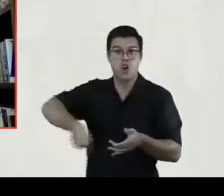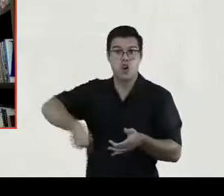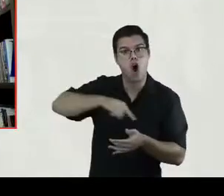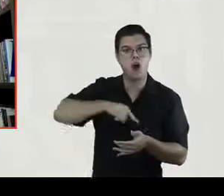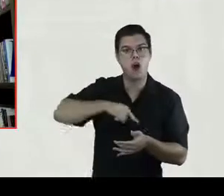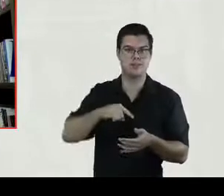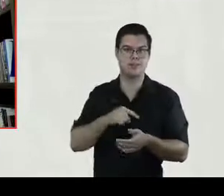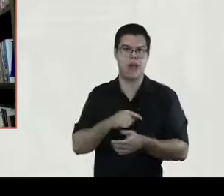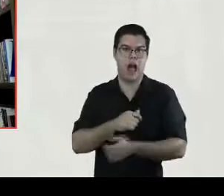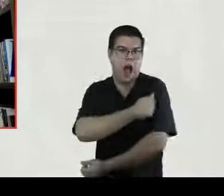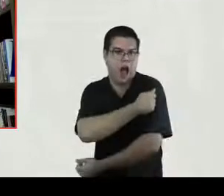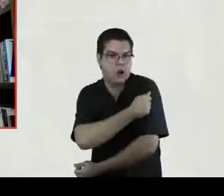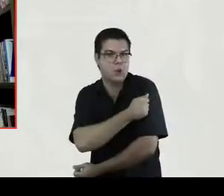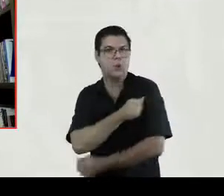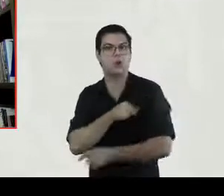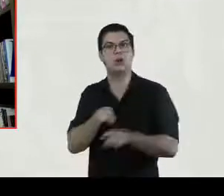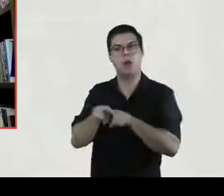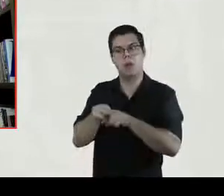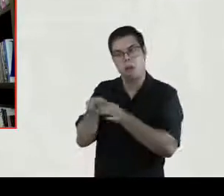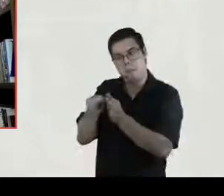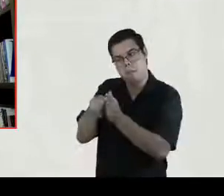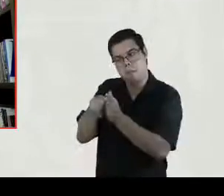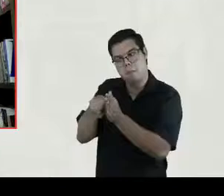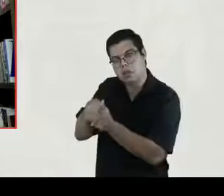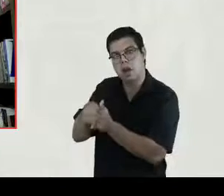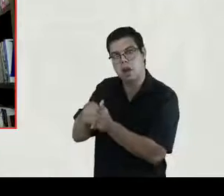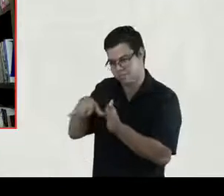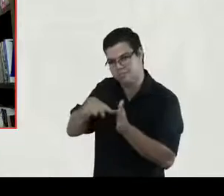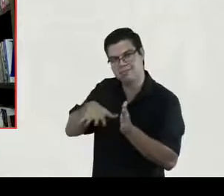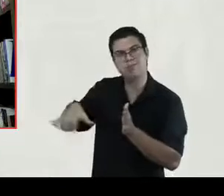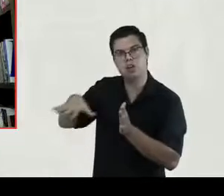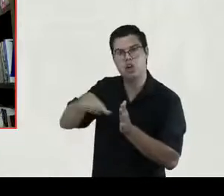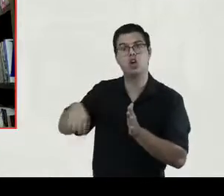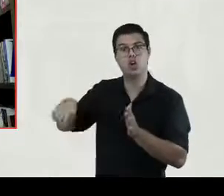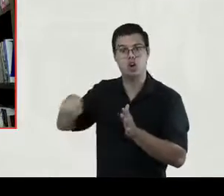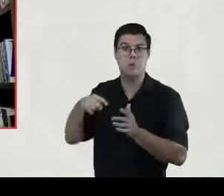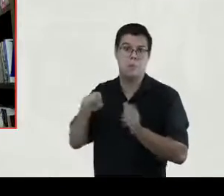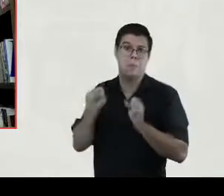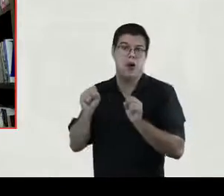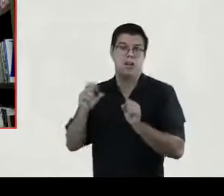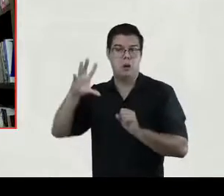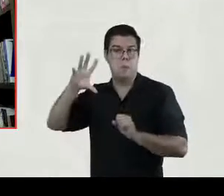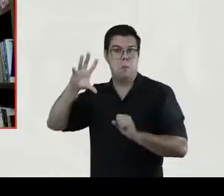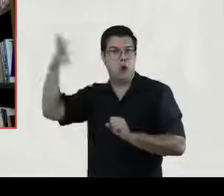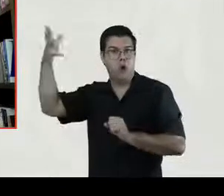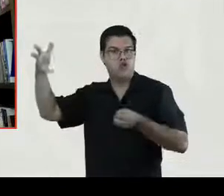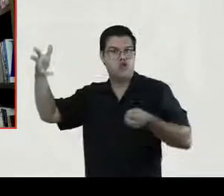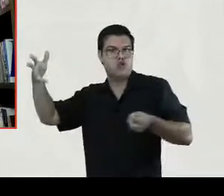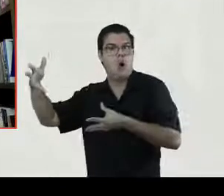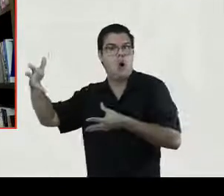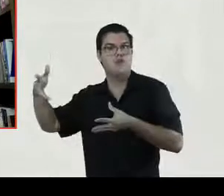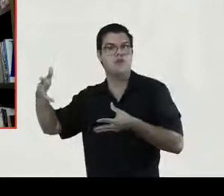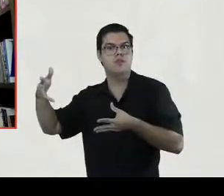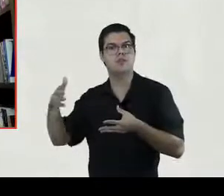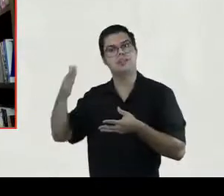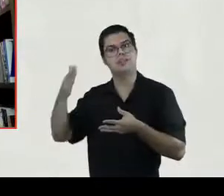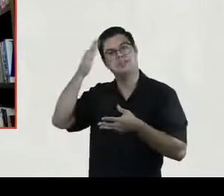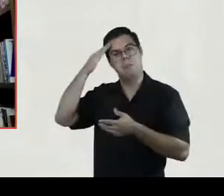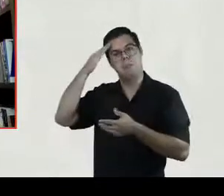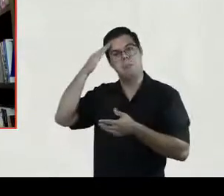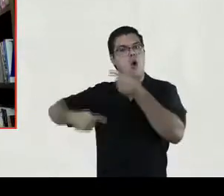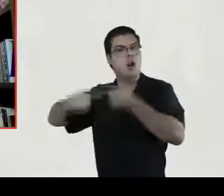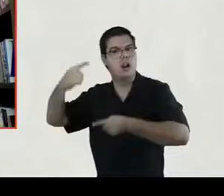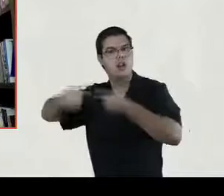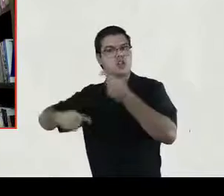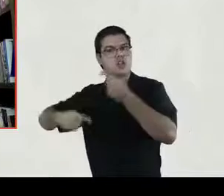e alunos, possam, de alguma maneira, até de maneira revolucionária, se a gente for pensar o acesso aberto, a política de open science